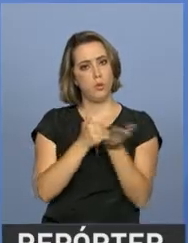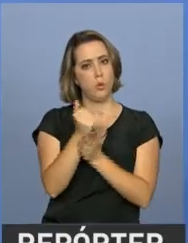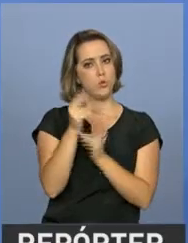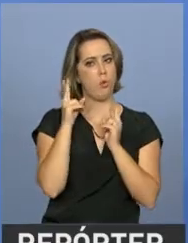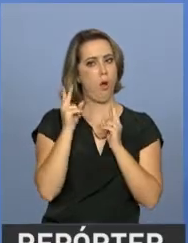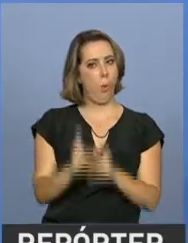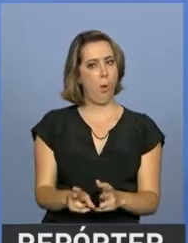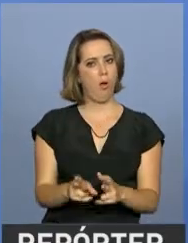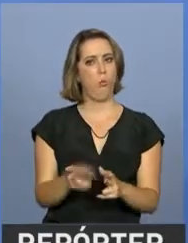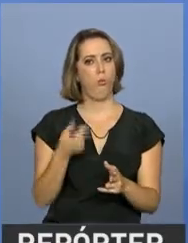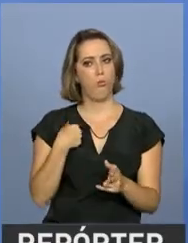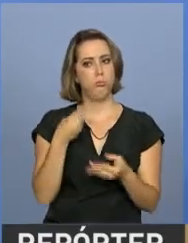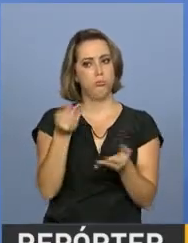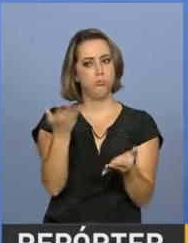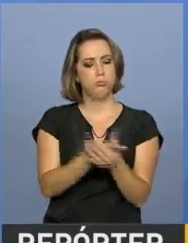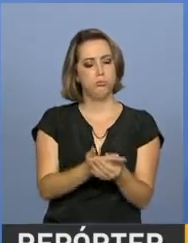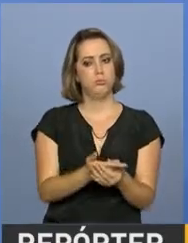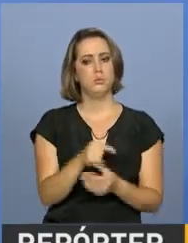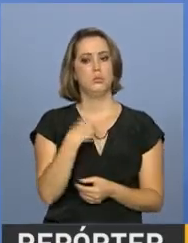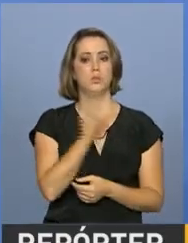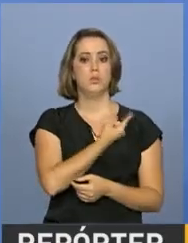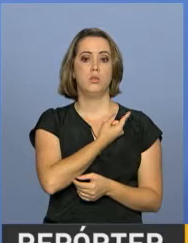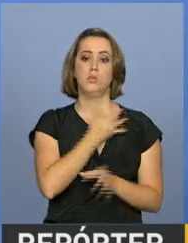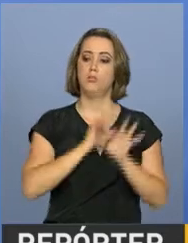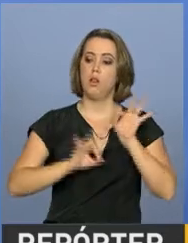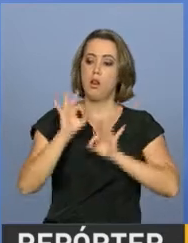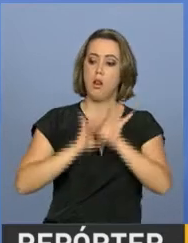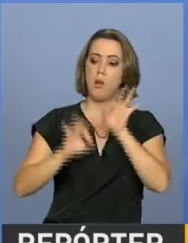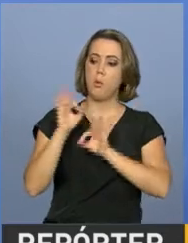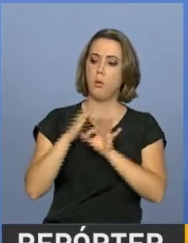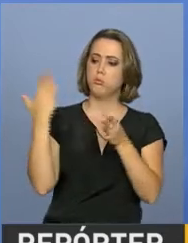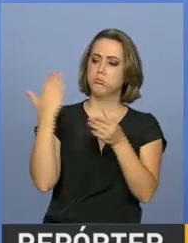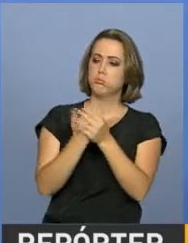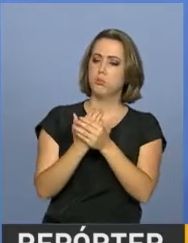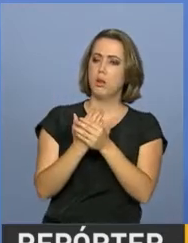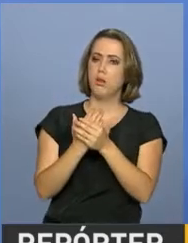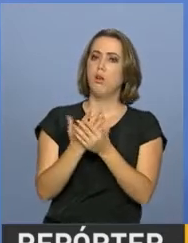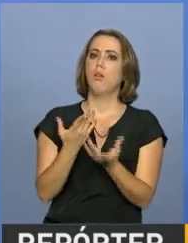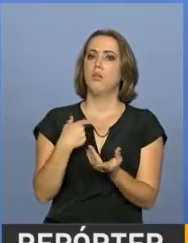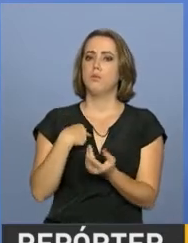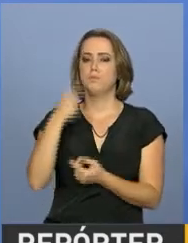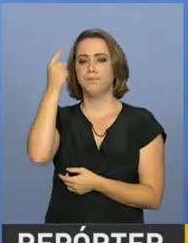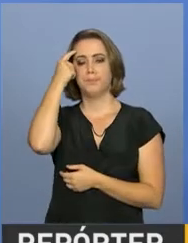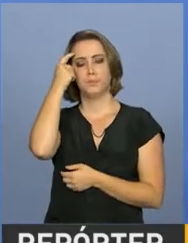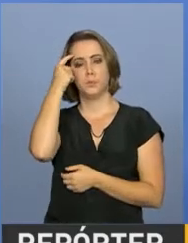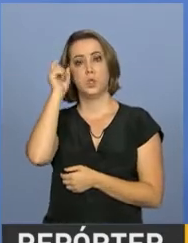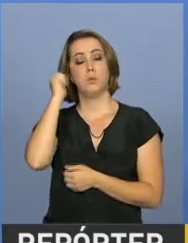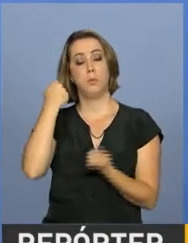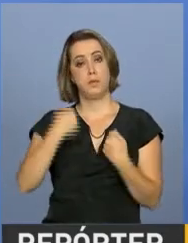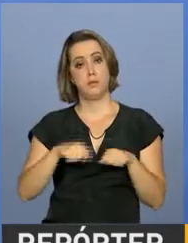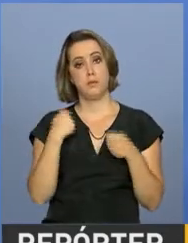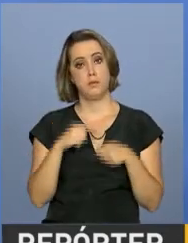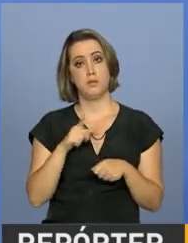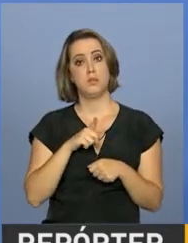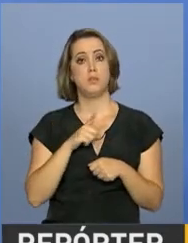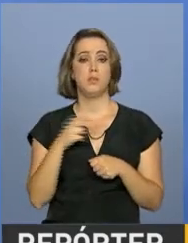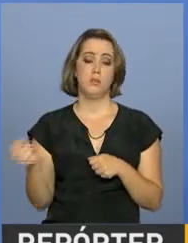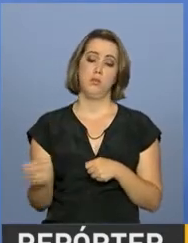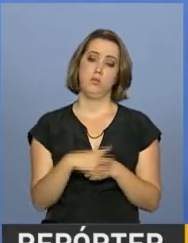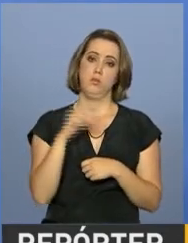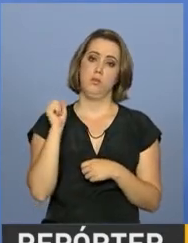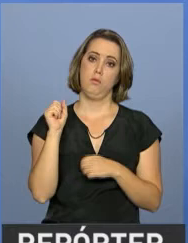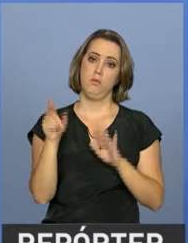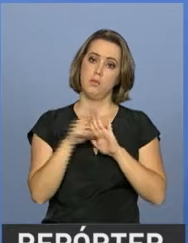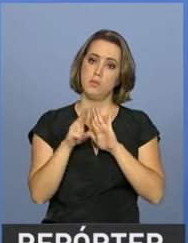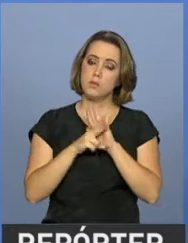da parte técnica que elaboramos a proposta é temos a perfeita consciência da necessidade da reforma e há